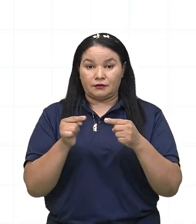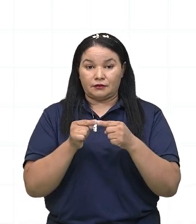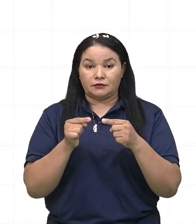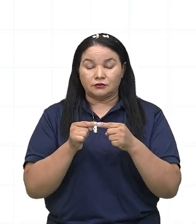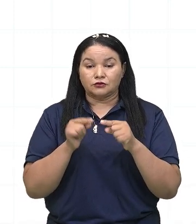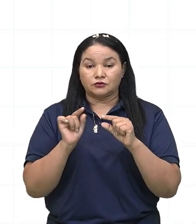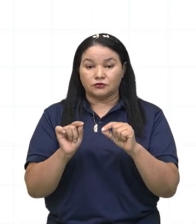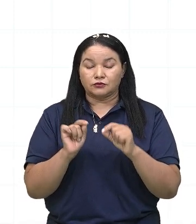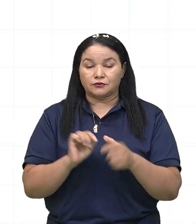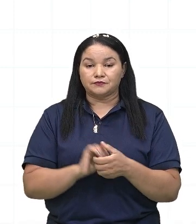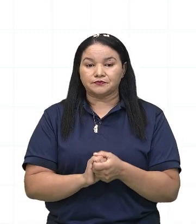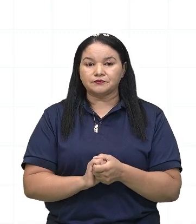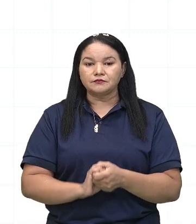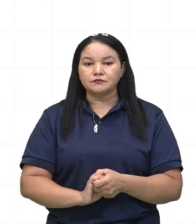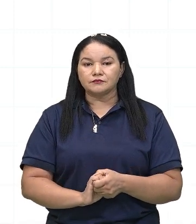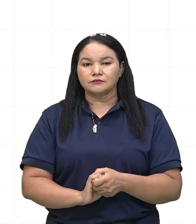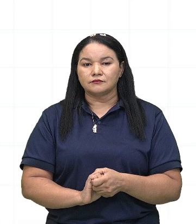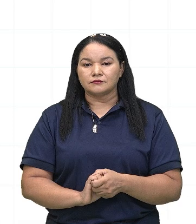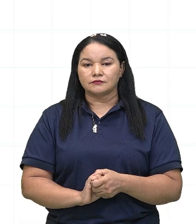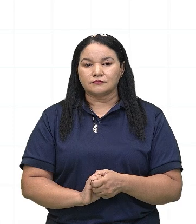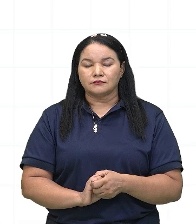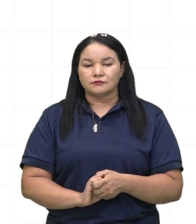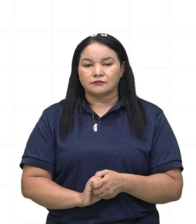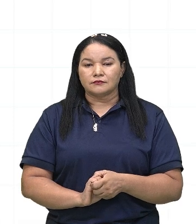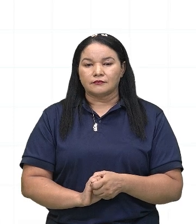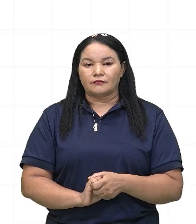muito intuitiva. Você,